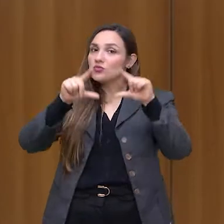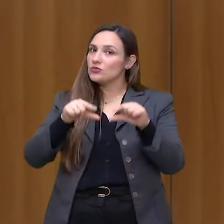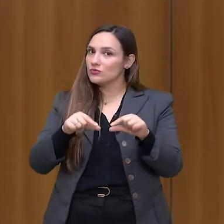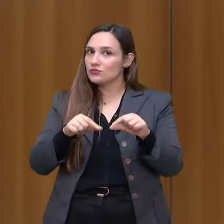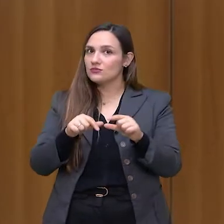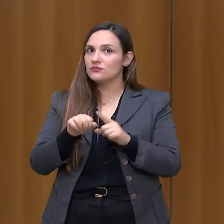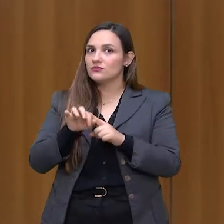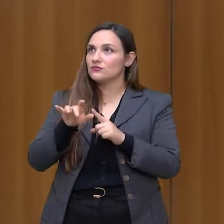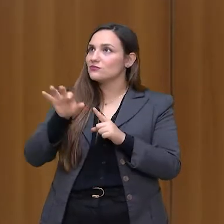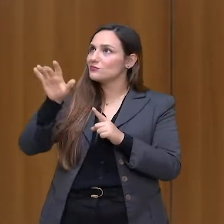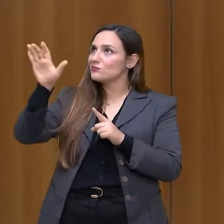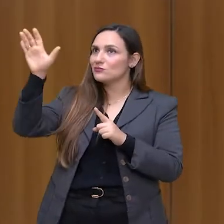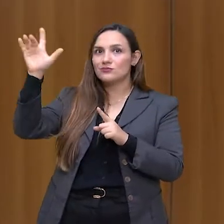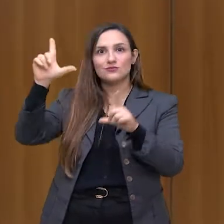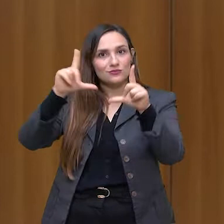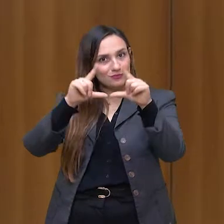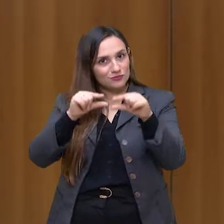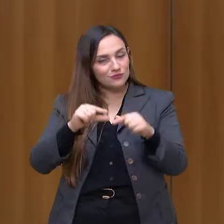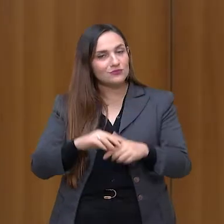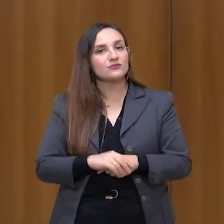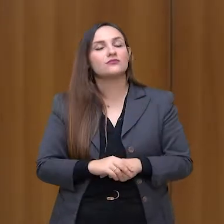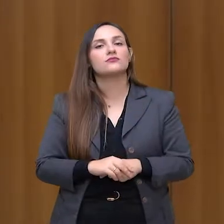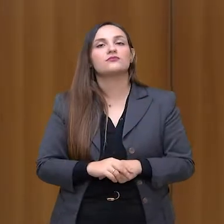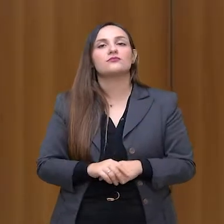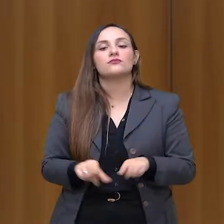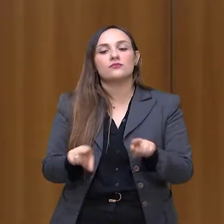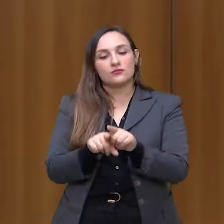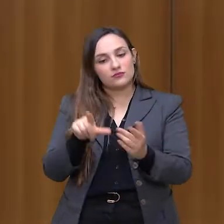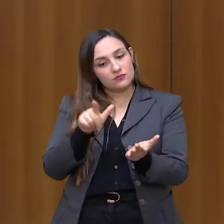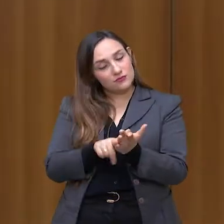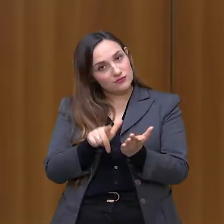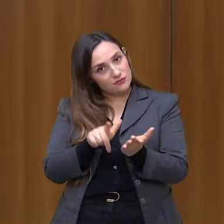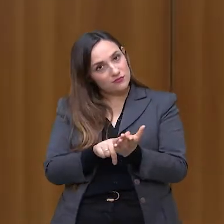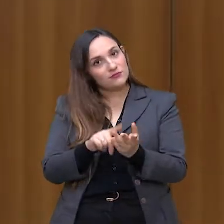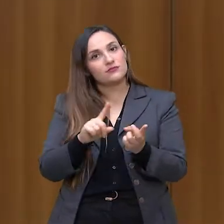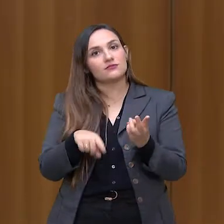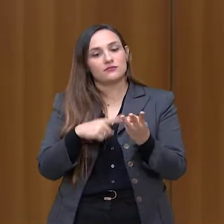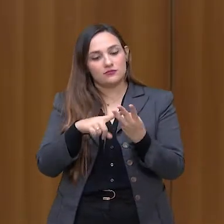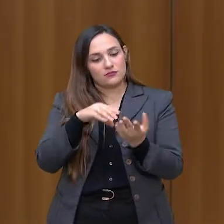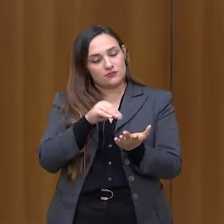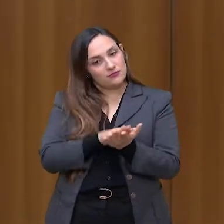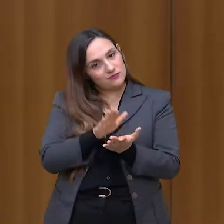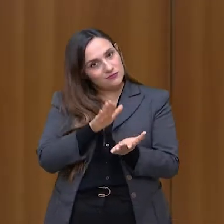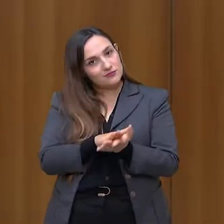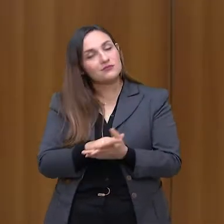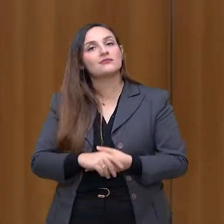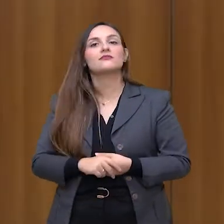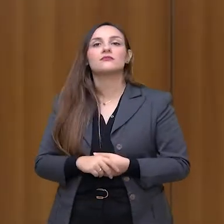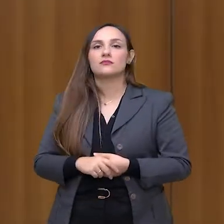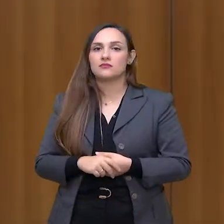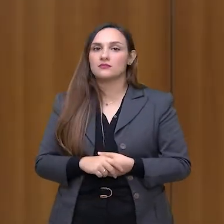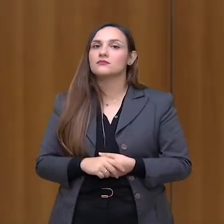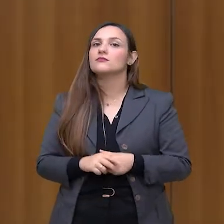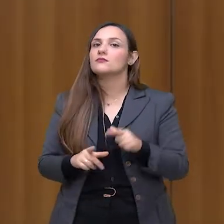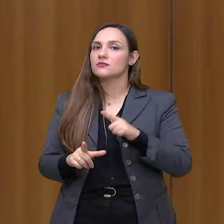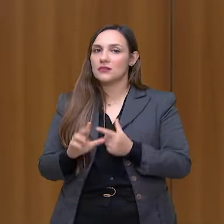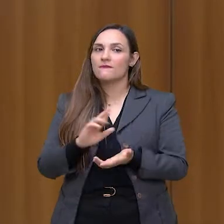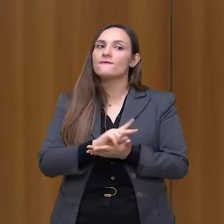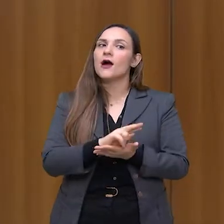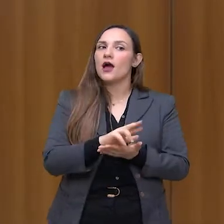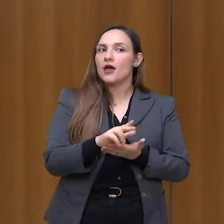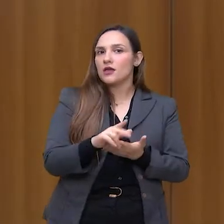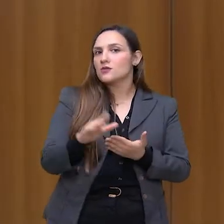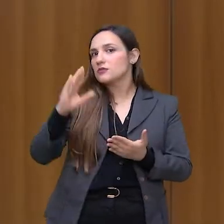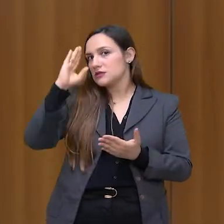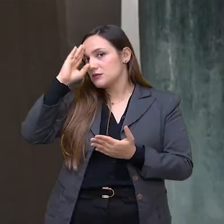nós conseguimos reduzir questão de papel e de impressão. Então, nós temos vários destaques nesse acompanhamento